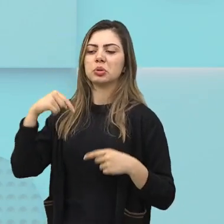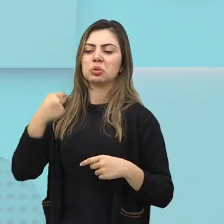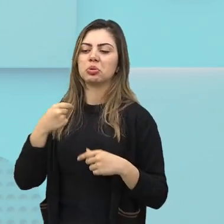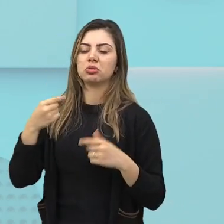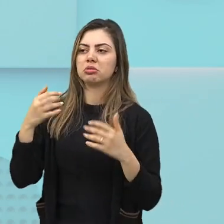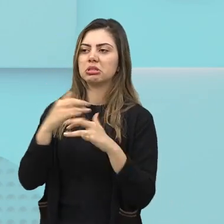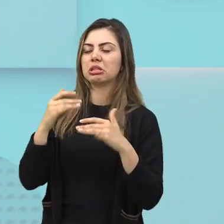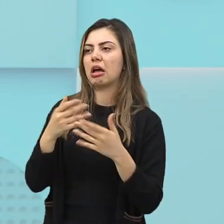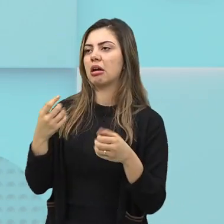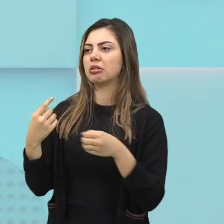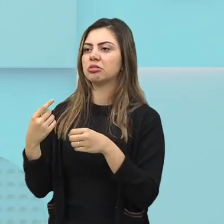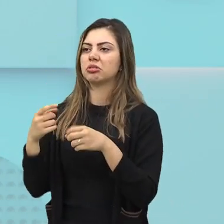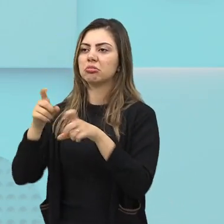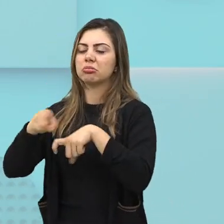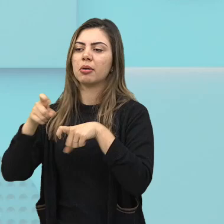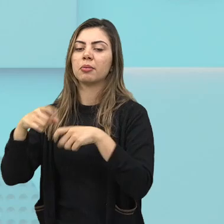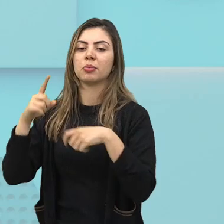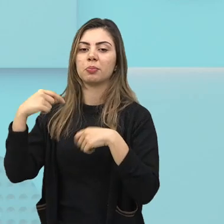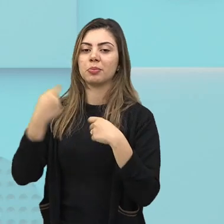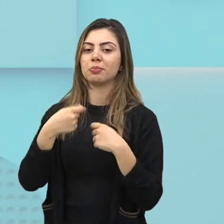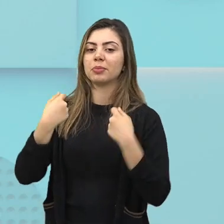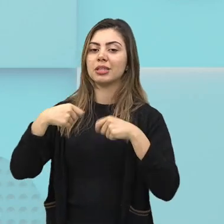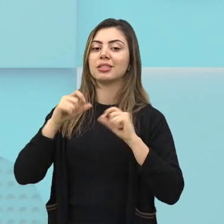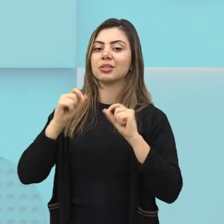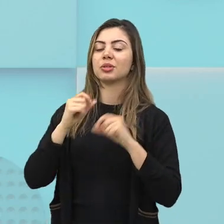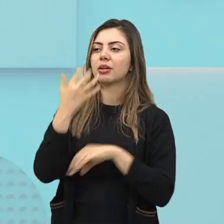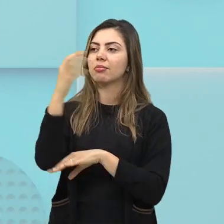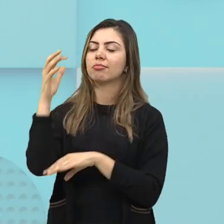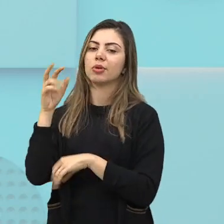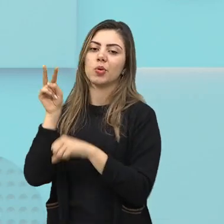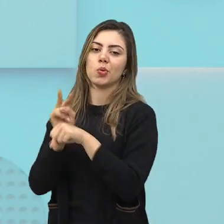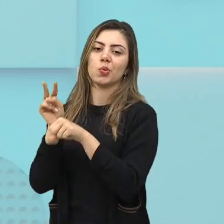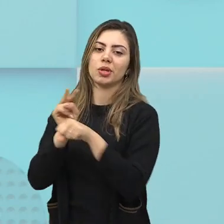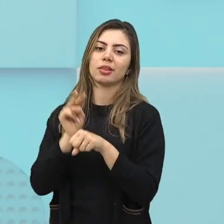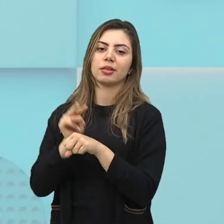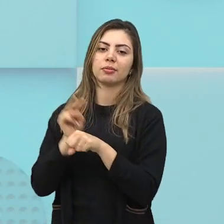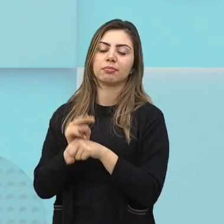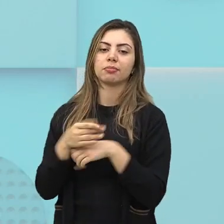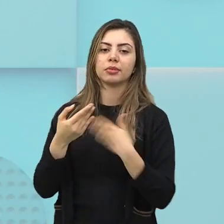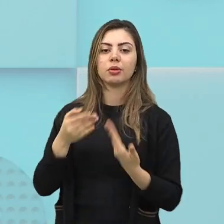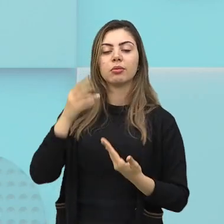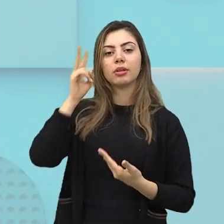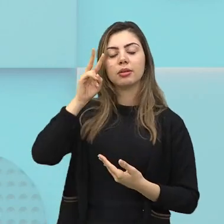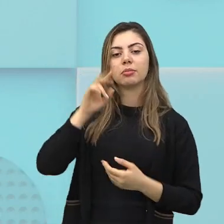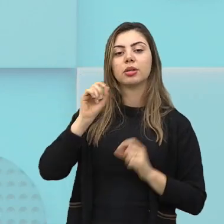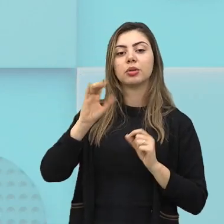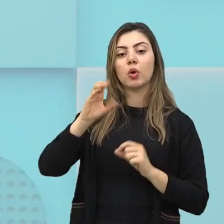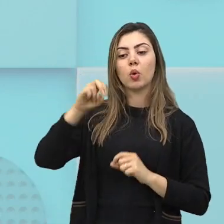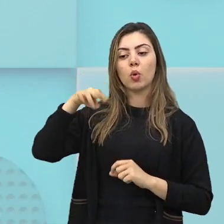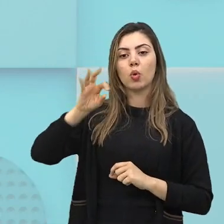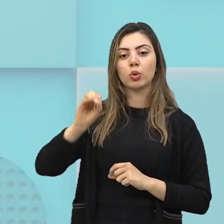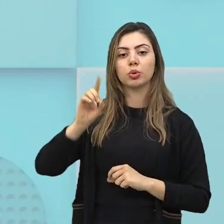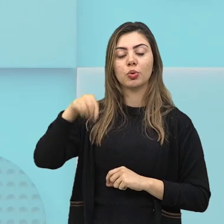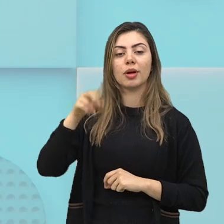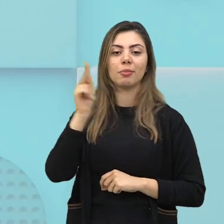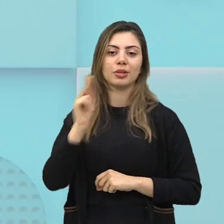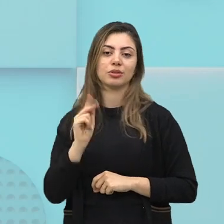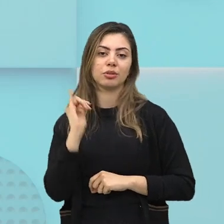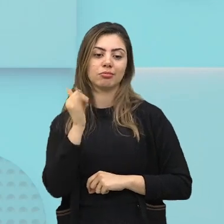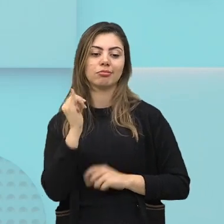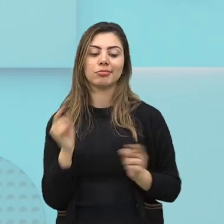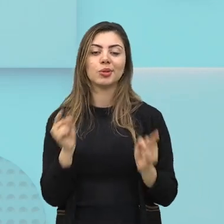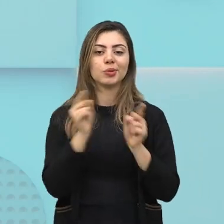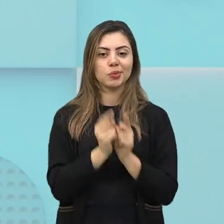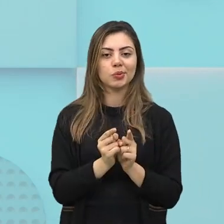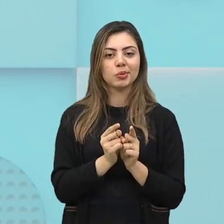campo, precisamos cuidar do nosso ambiente. Lembrando que o conto é uma narrativa curta,